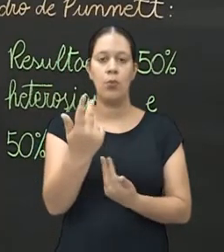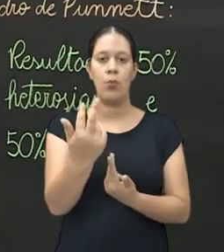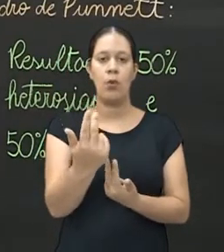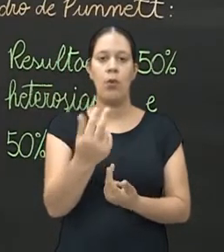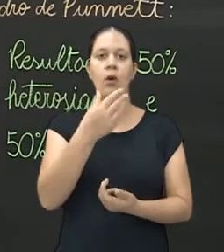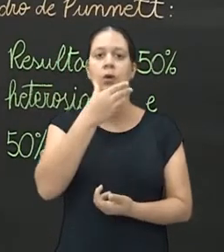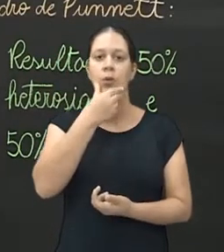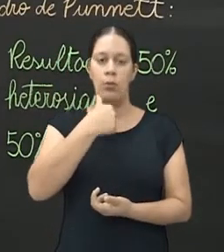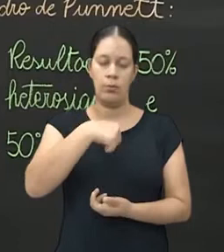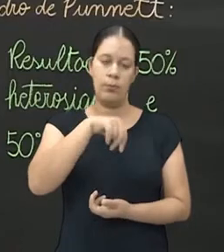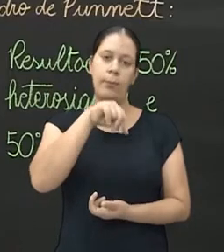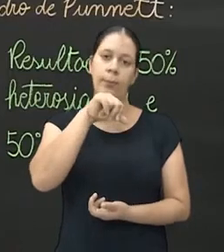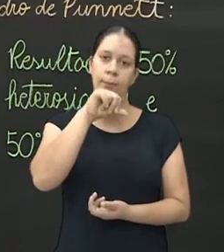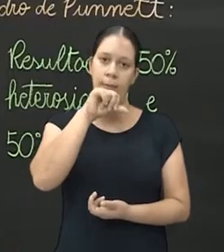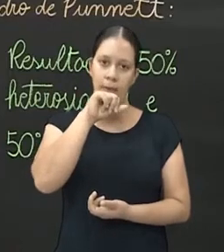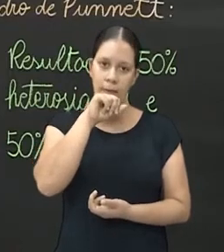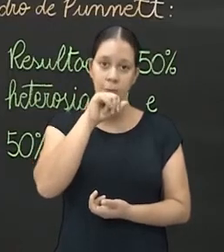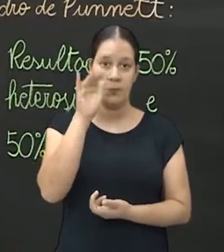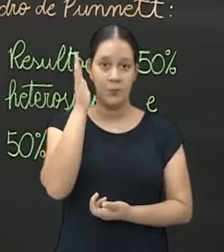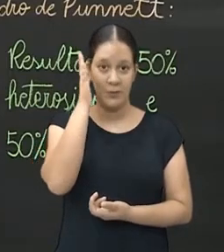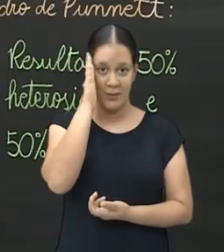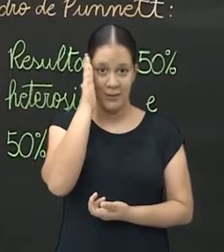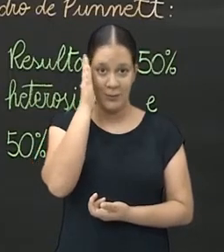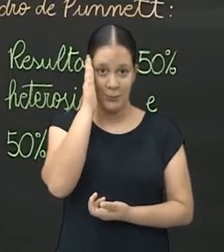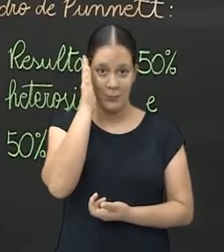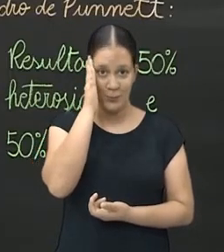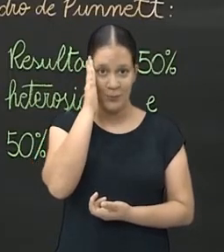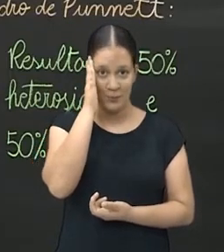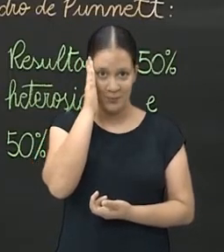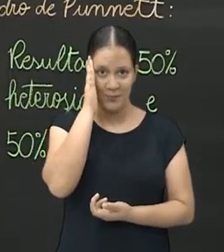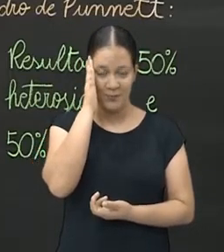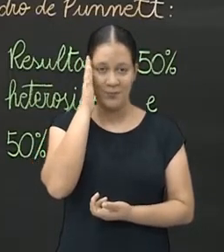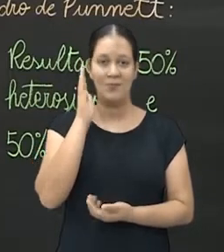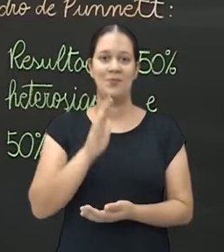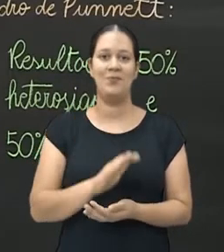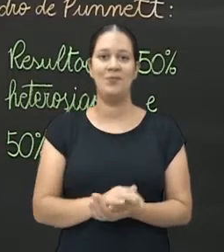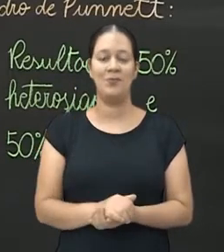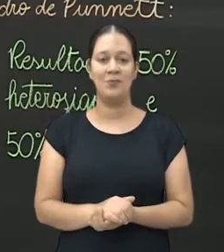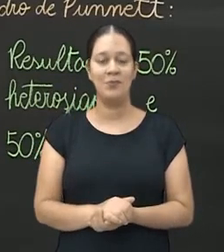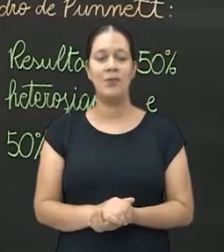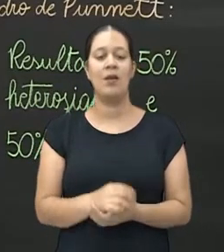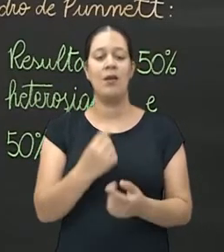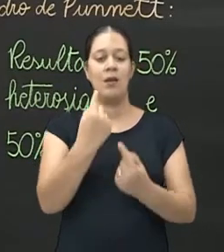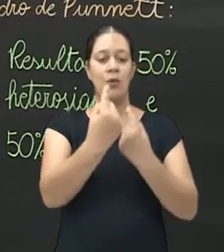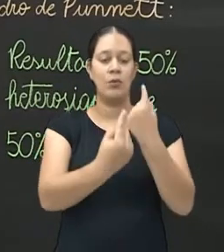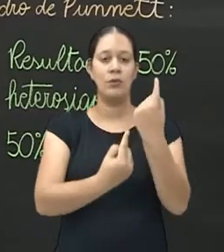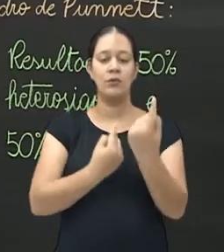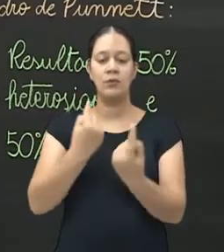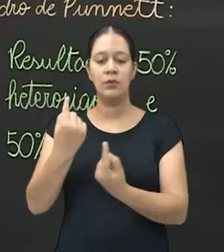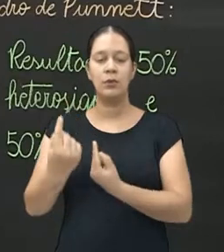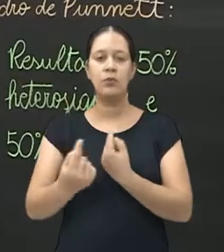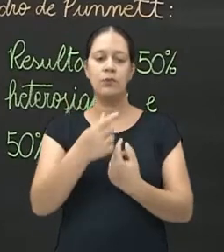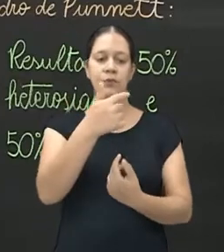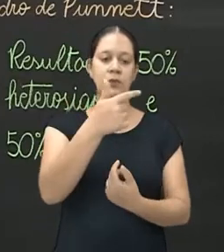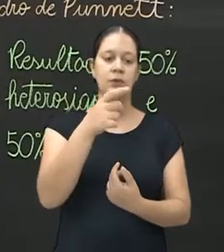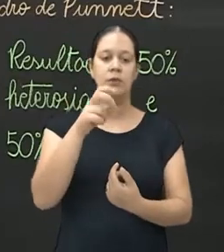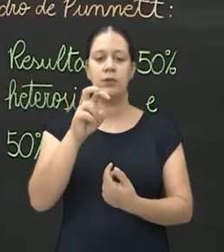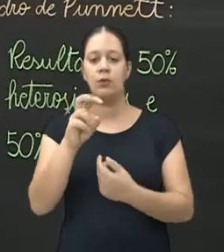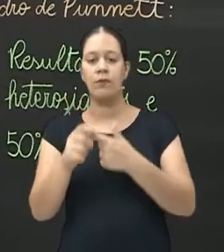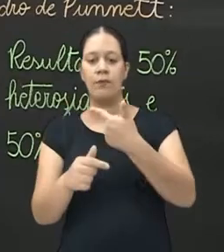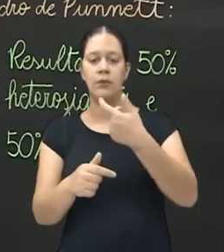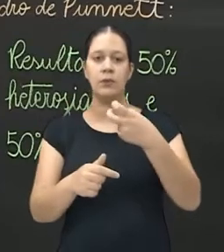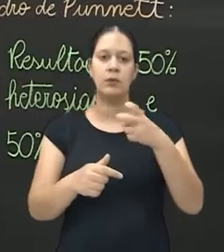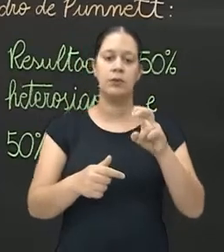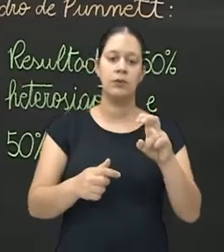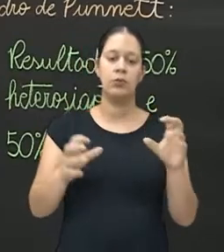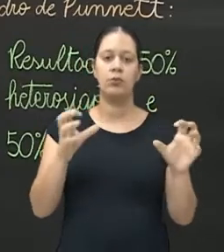pai, recessivos. Entendeu a sacada? Entendeu a jogada? Cada quadrado desse, 25, 25, 25, 25,